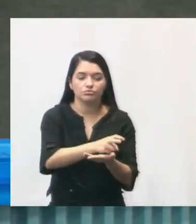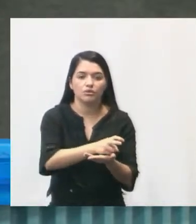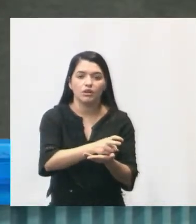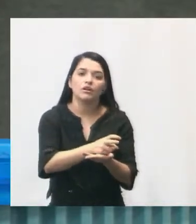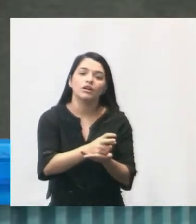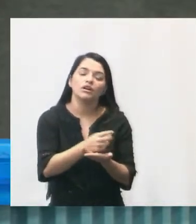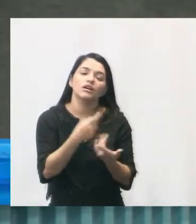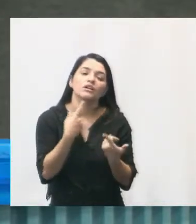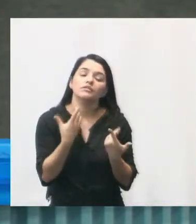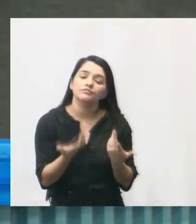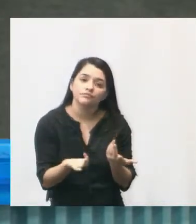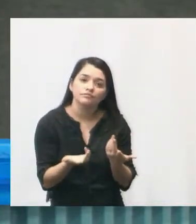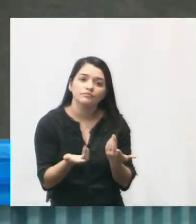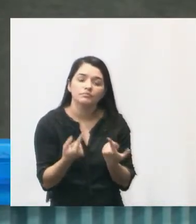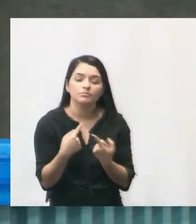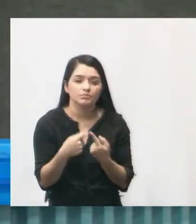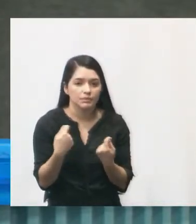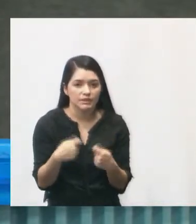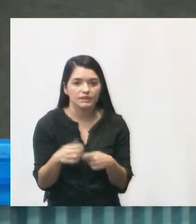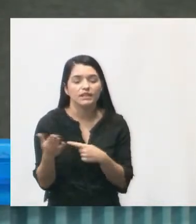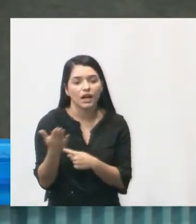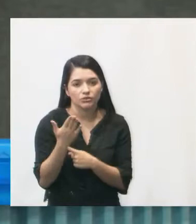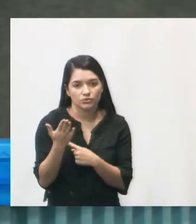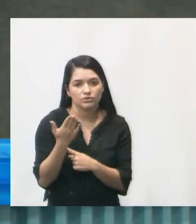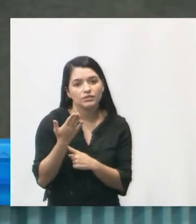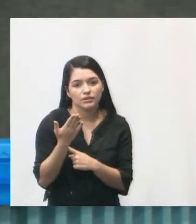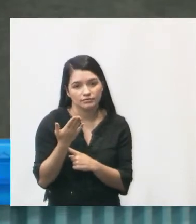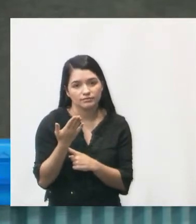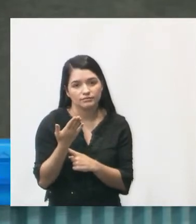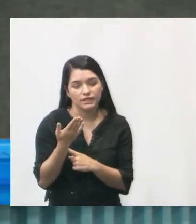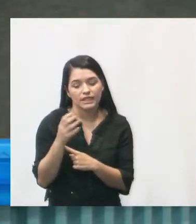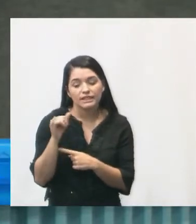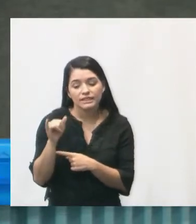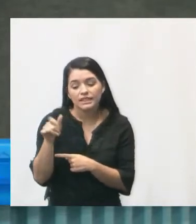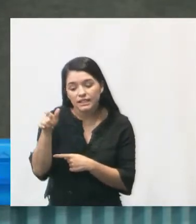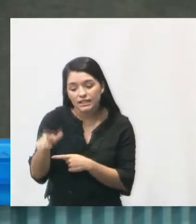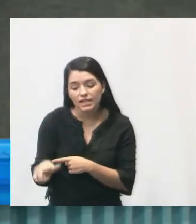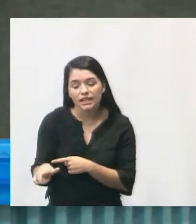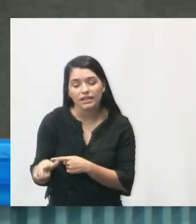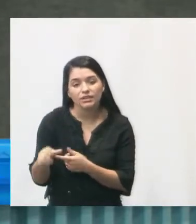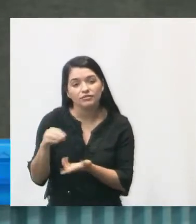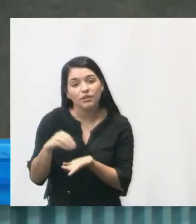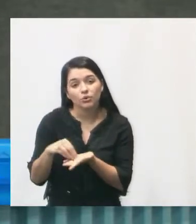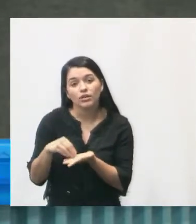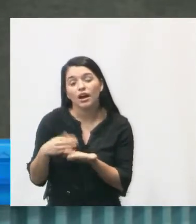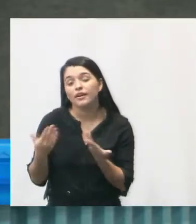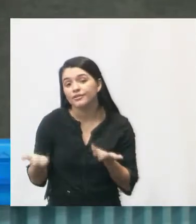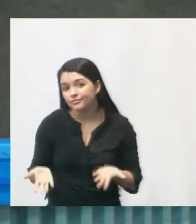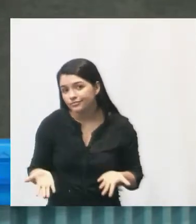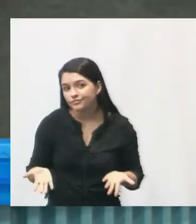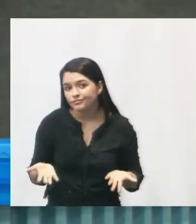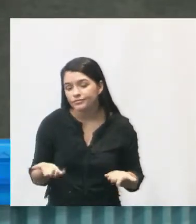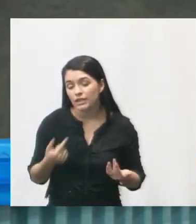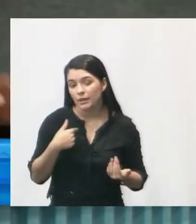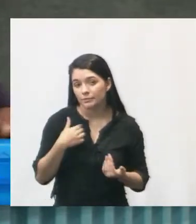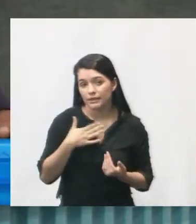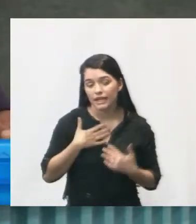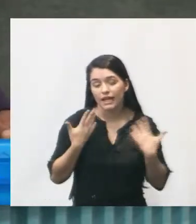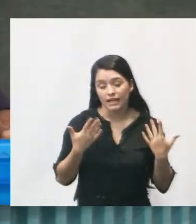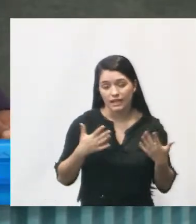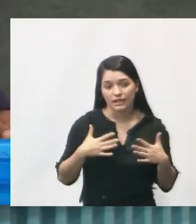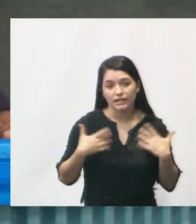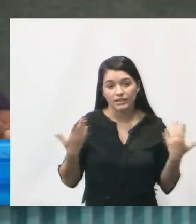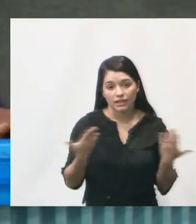E aí, a minha alegria aqui, nessa tarde... é